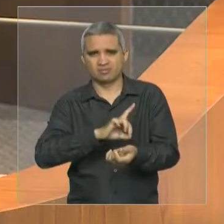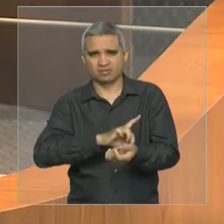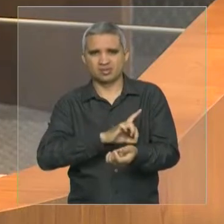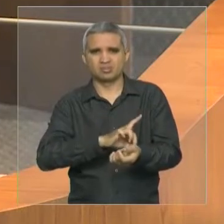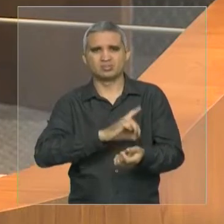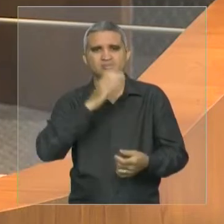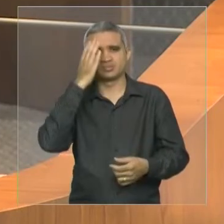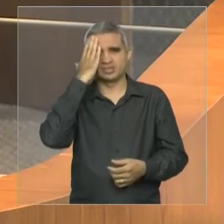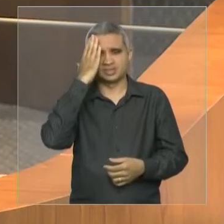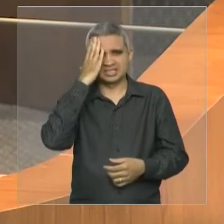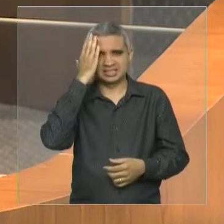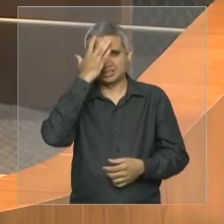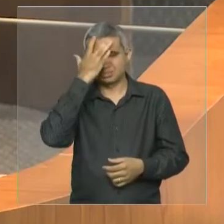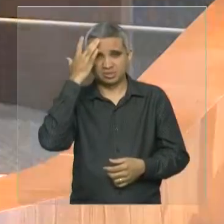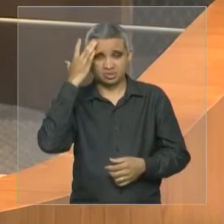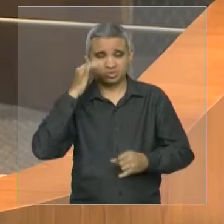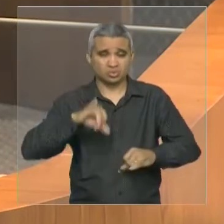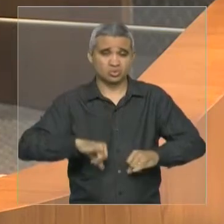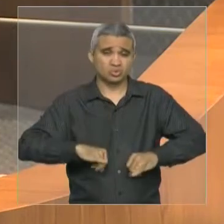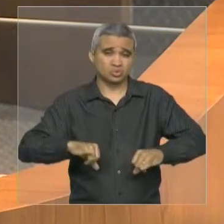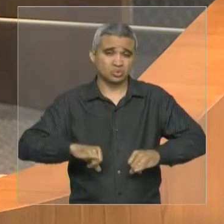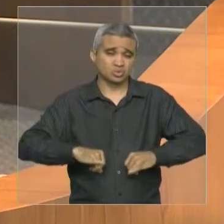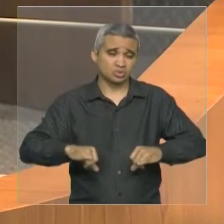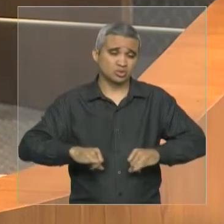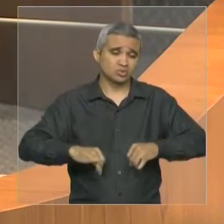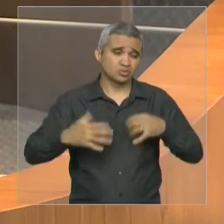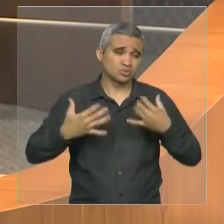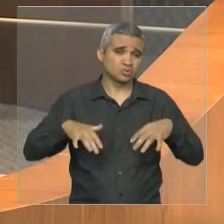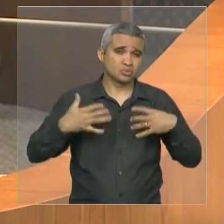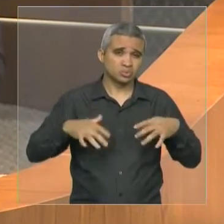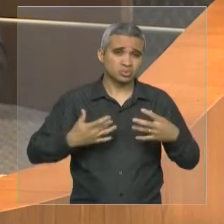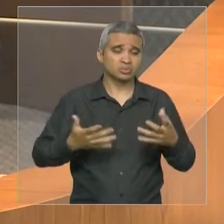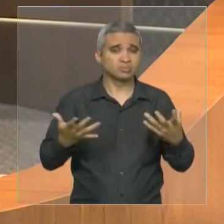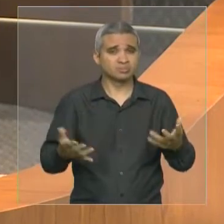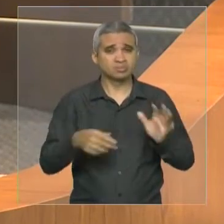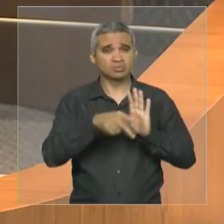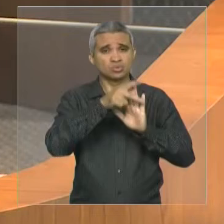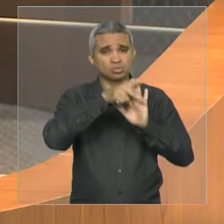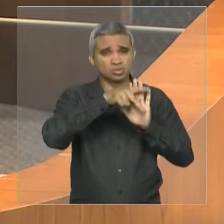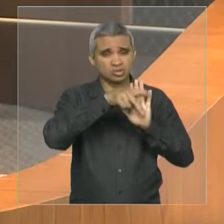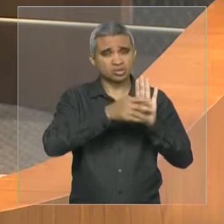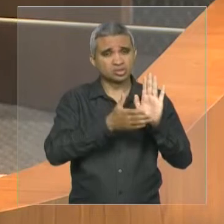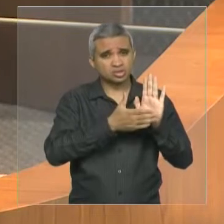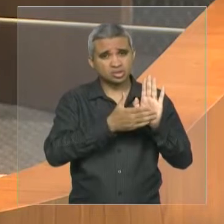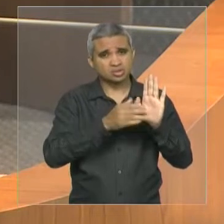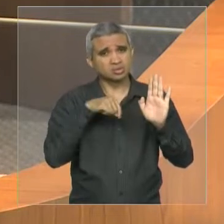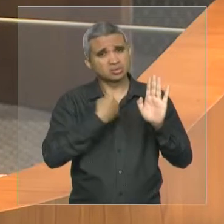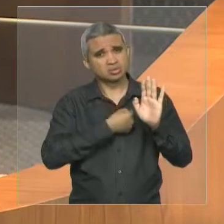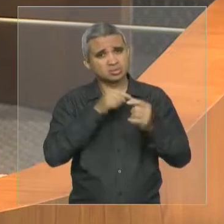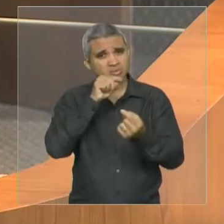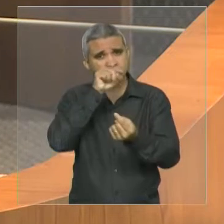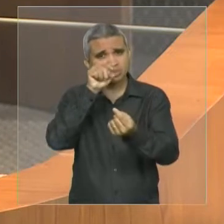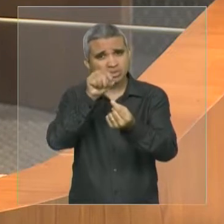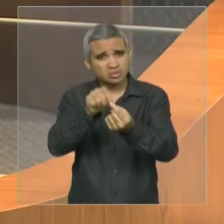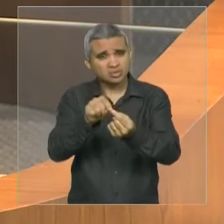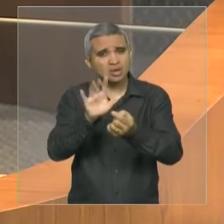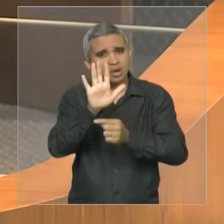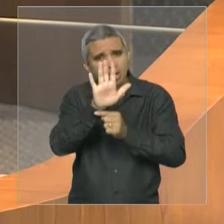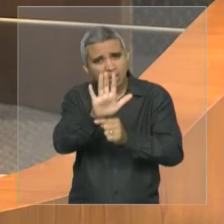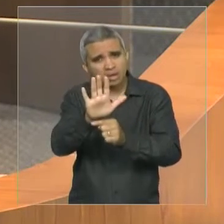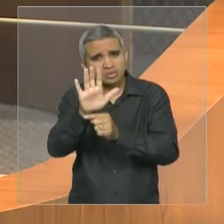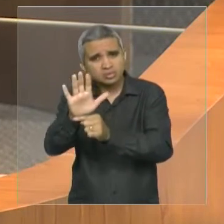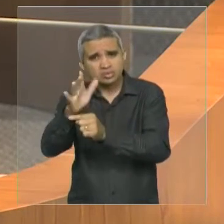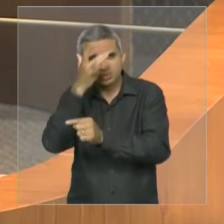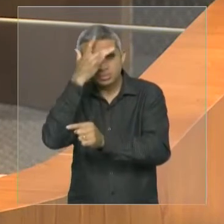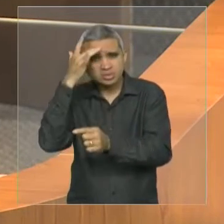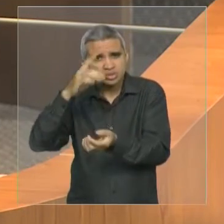que todas essas pessoas vivem hoje. E o que nós queremos com esse projeto é dar o direito para que o portador de diabetes, ele,